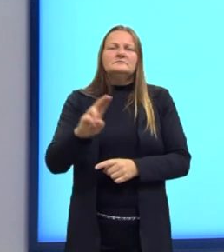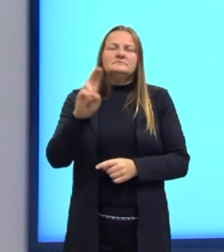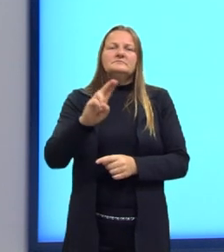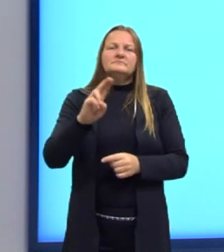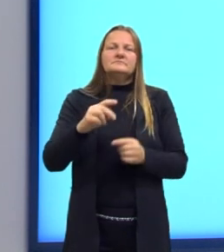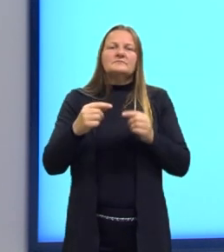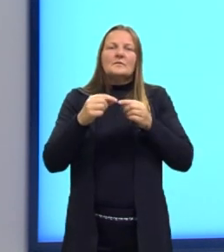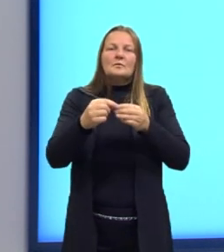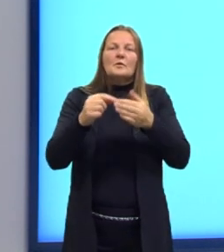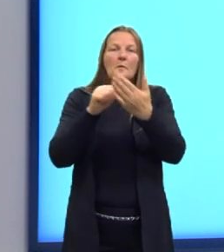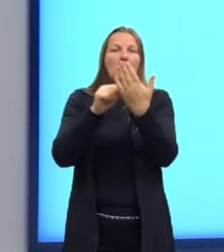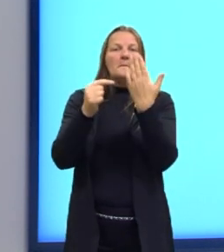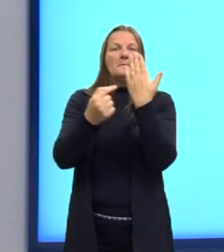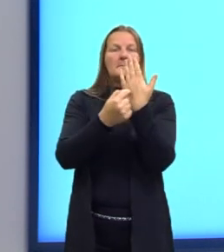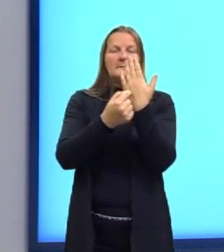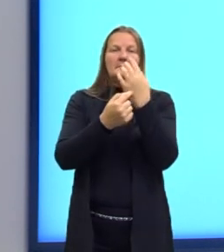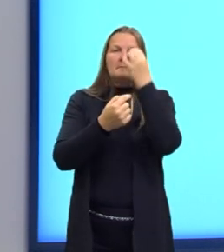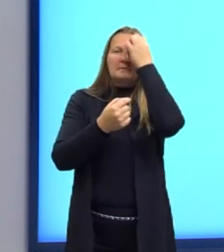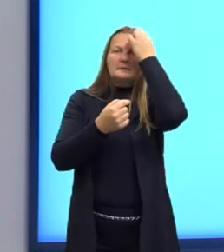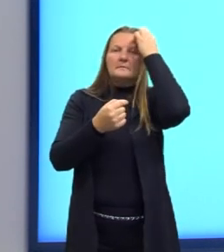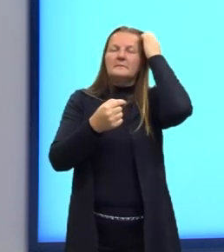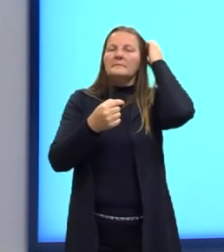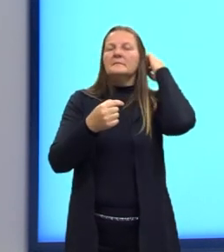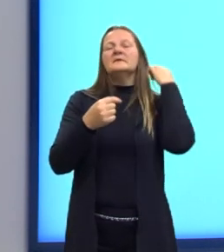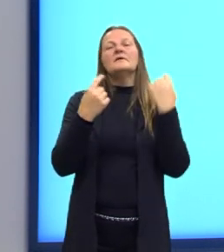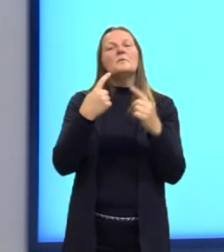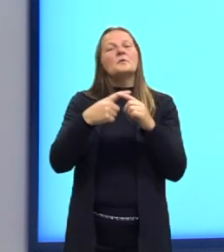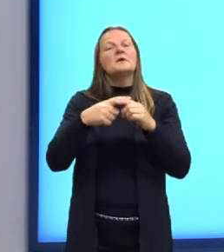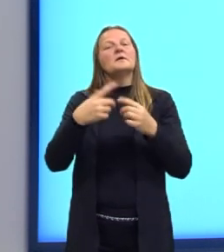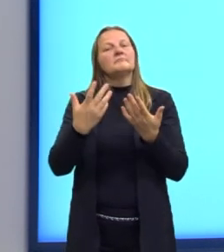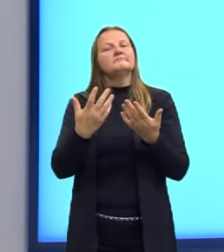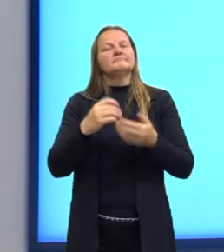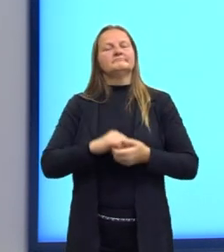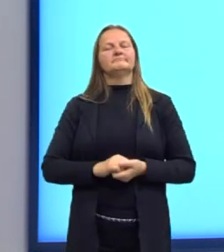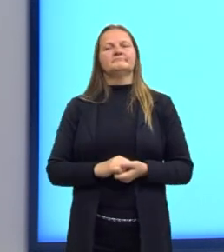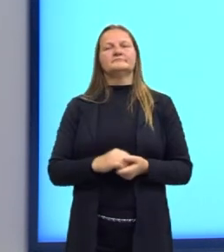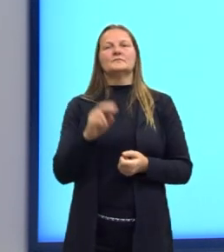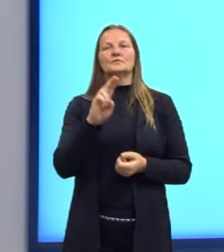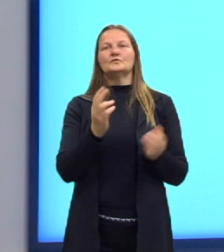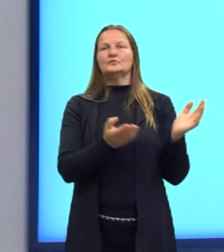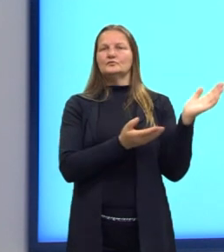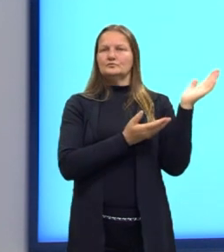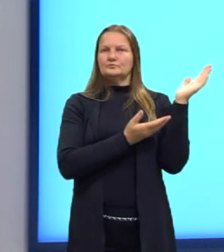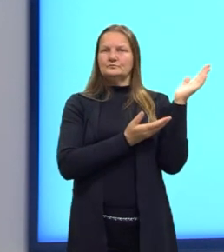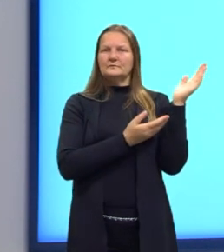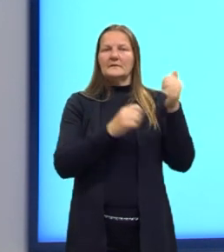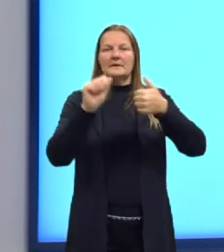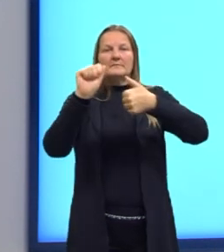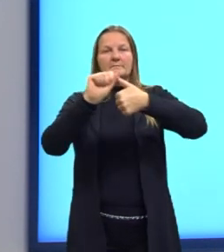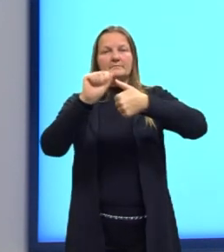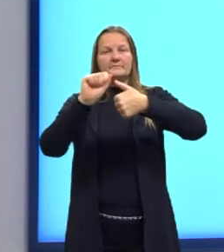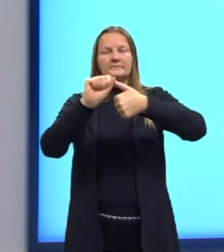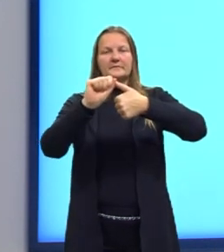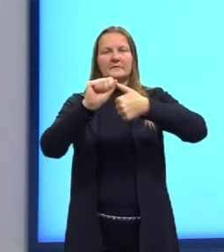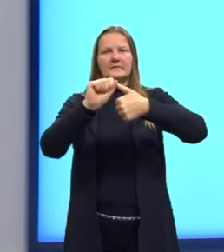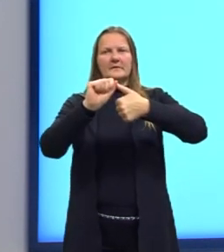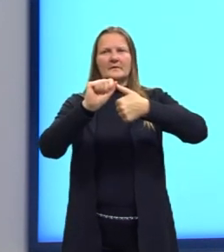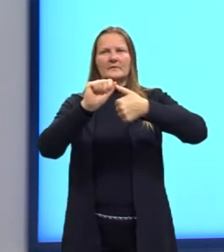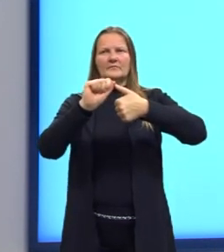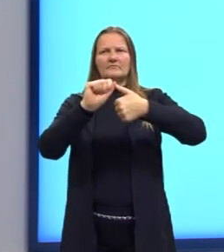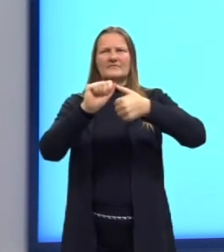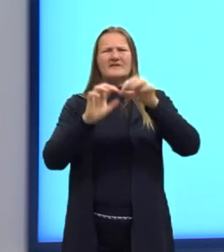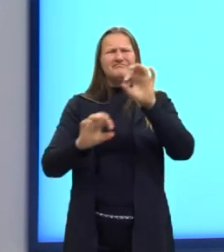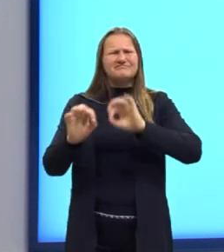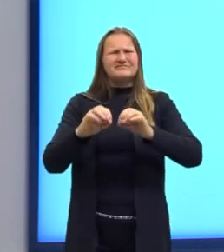indicando metaforicamente né com auxílio dessas preposições a primeira alternativa desordens na